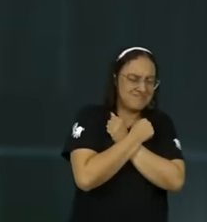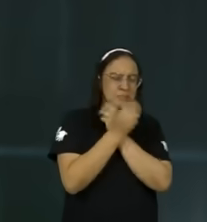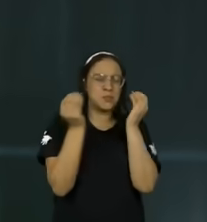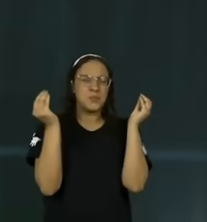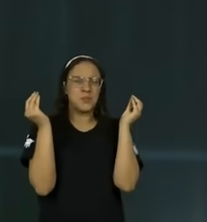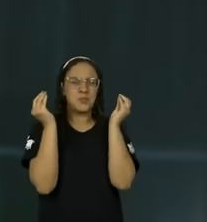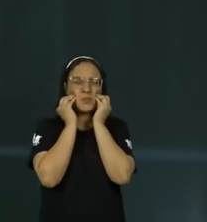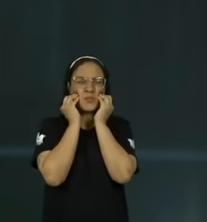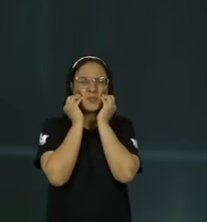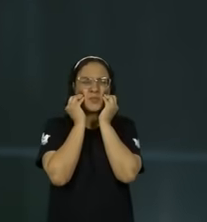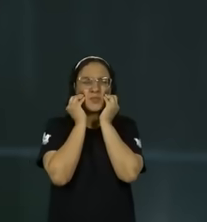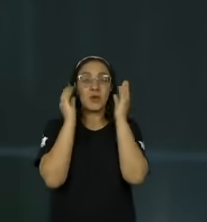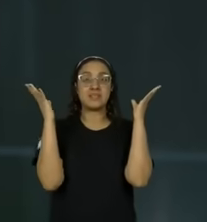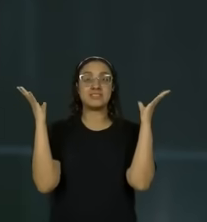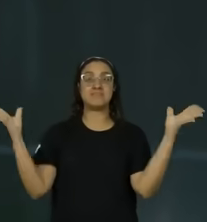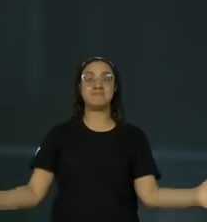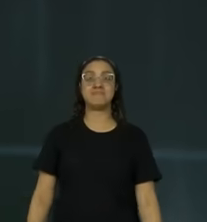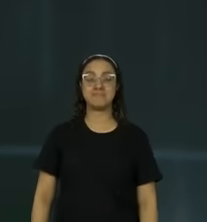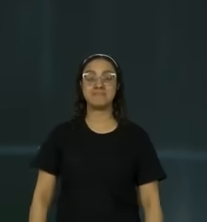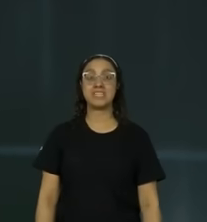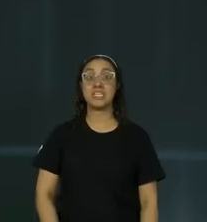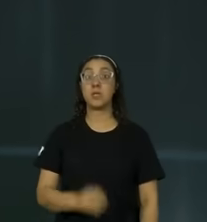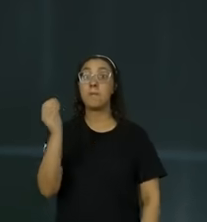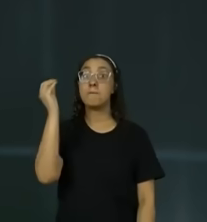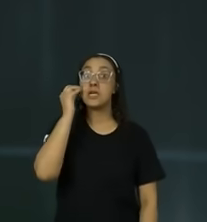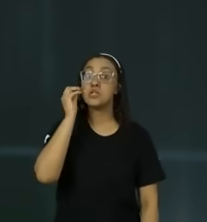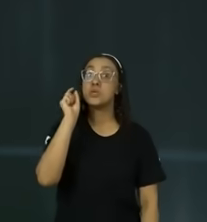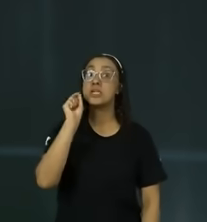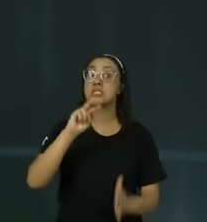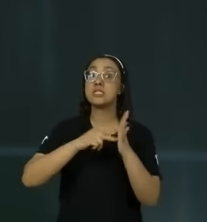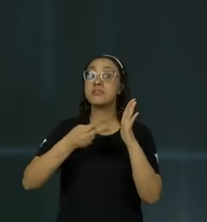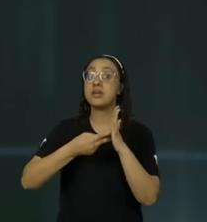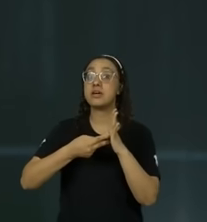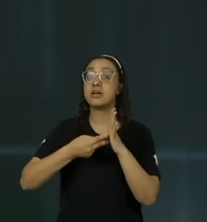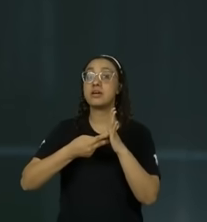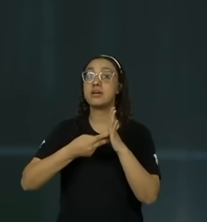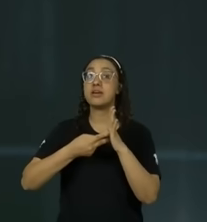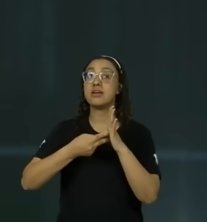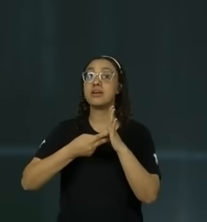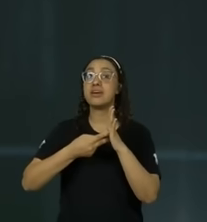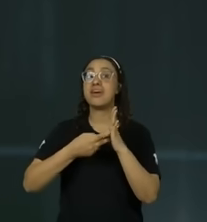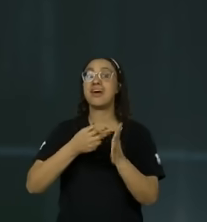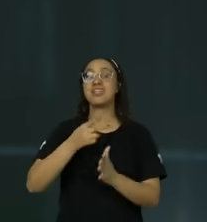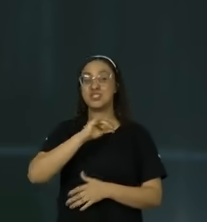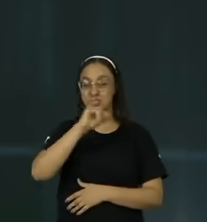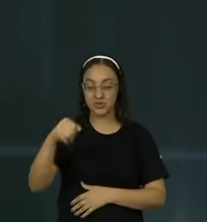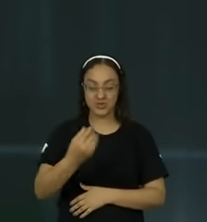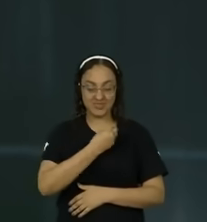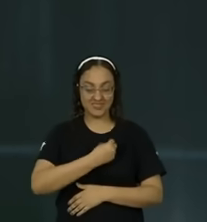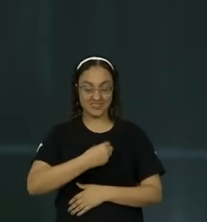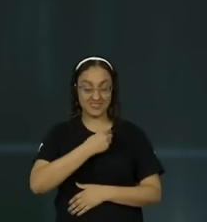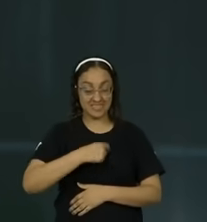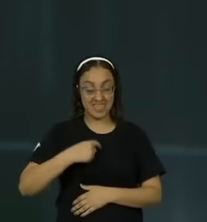O beijo é a prova de que aquele choro não era um choro de trauma,